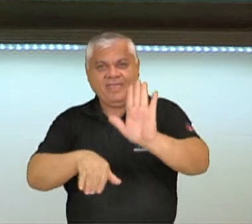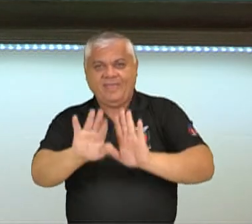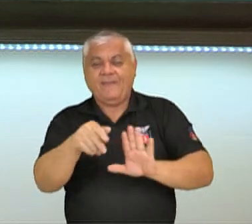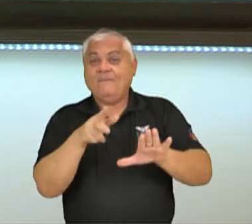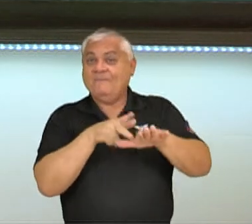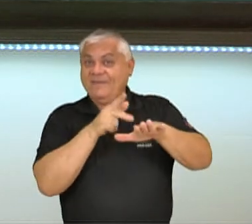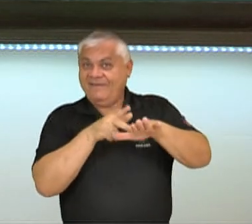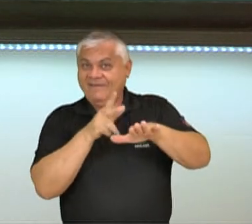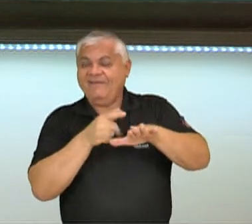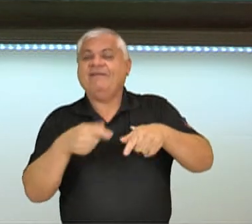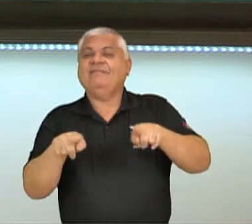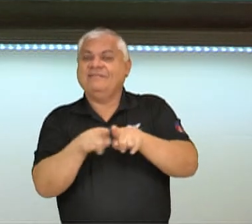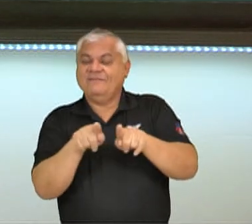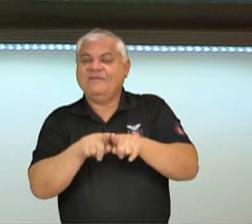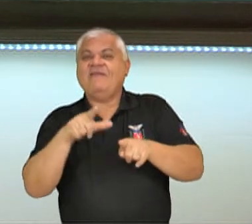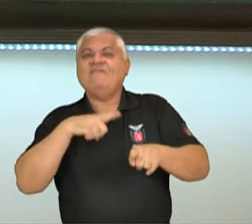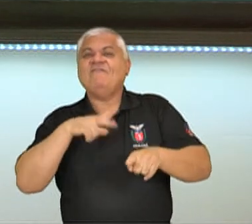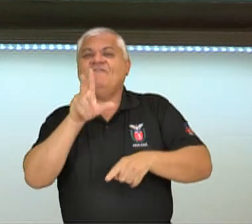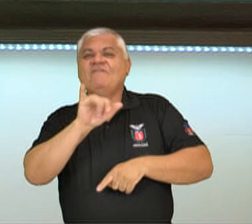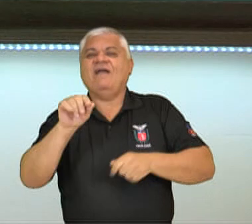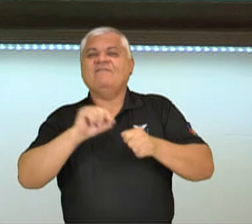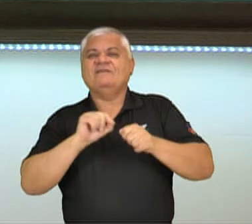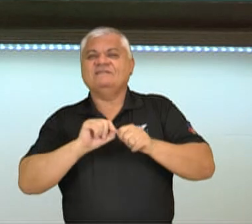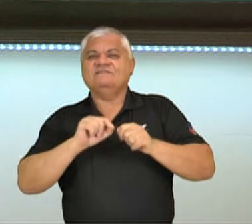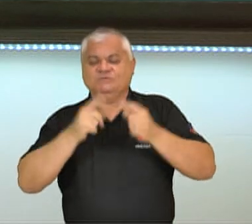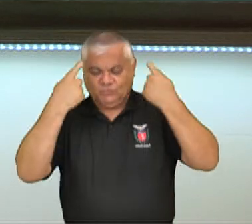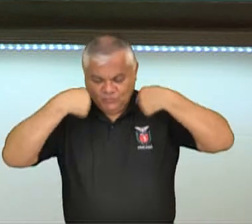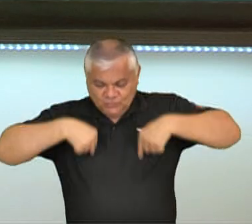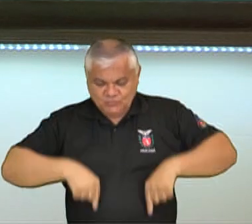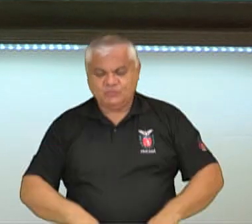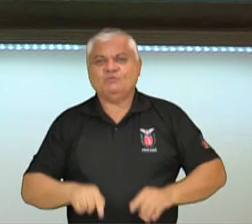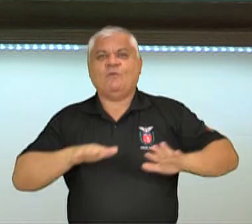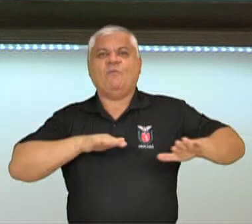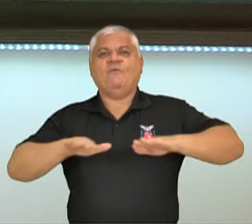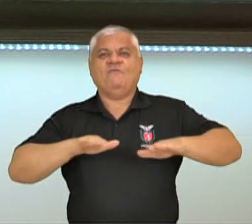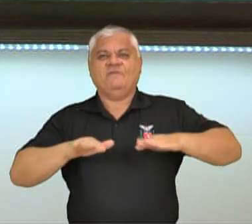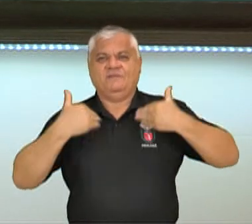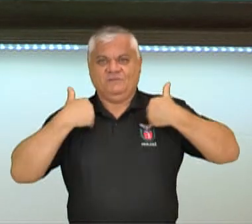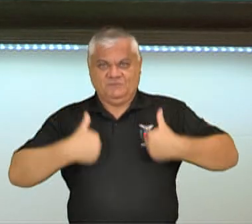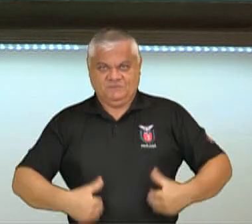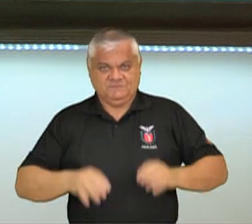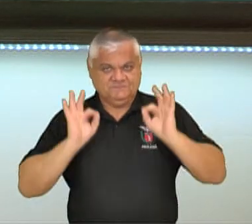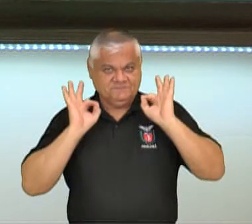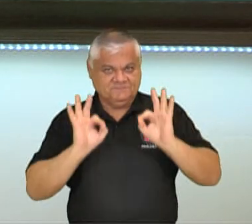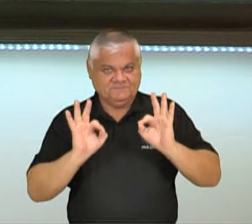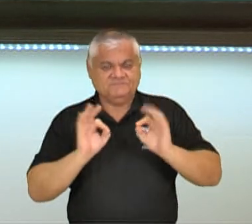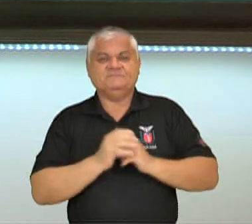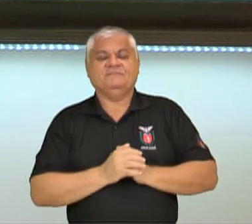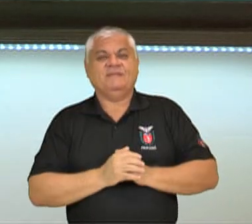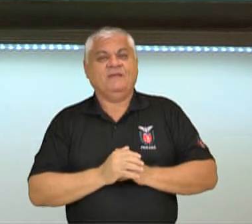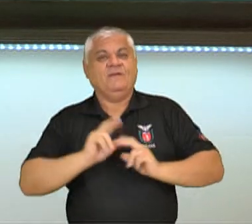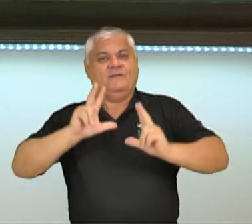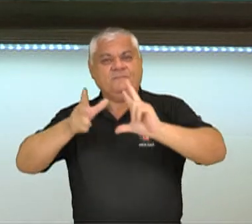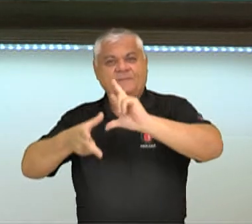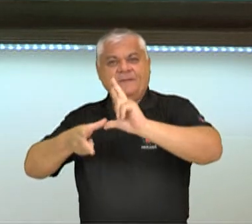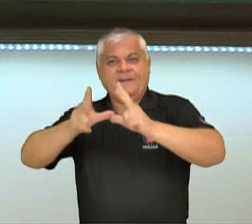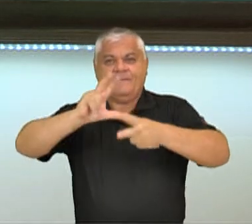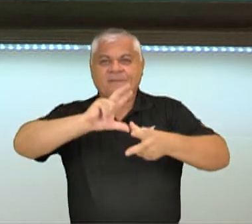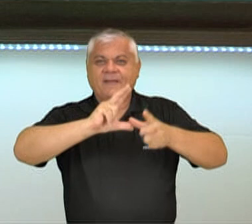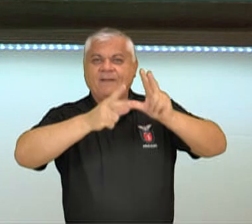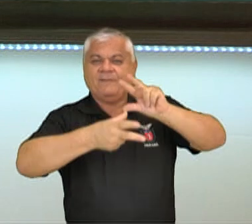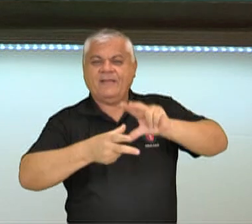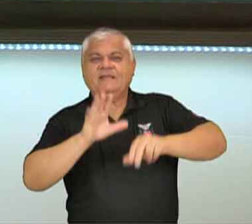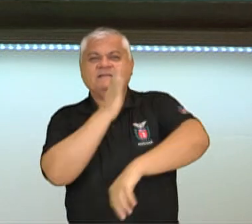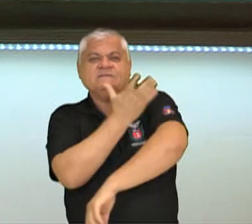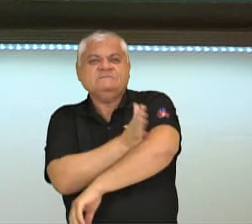que vão exigir mais do teu movimento de tronco, ok? Então, a capoeira é um exercício que